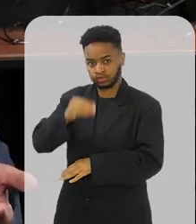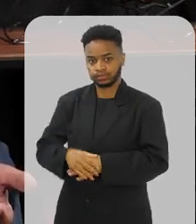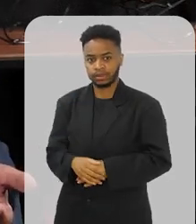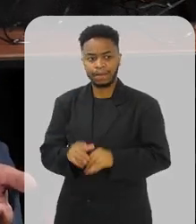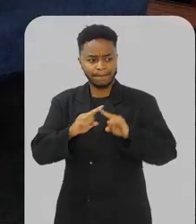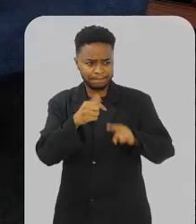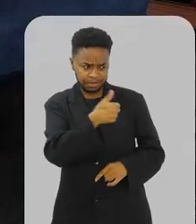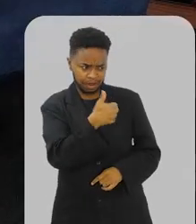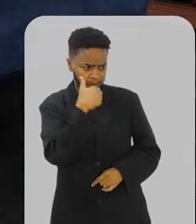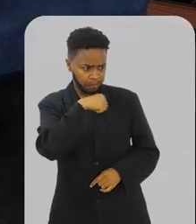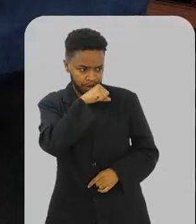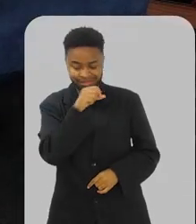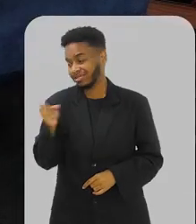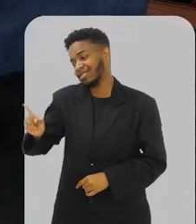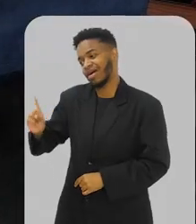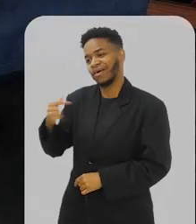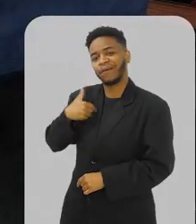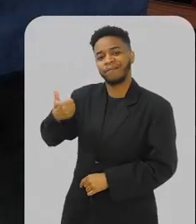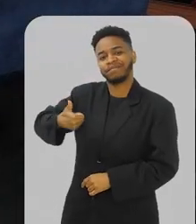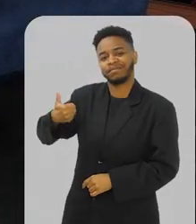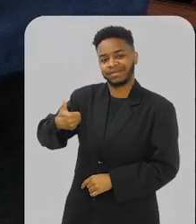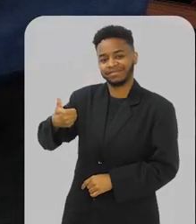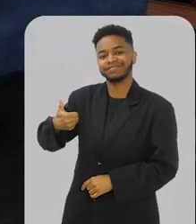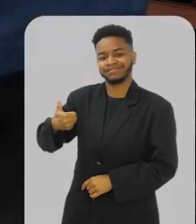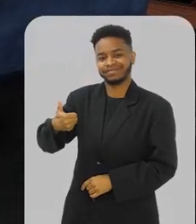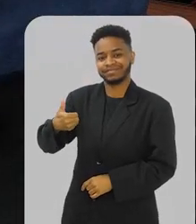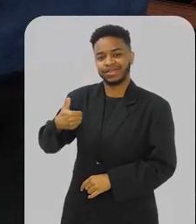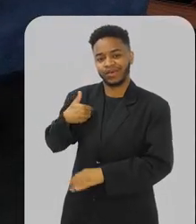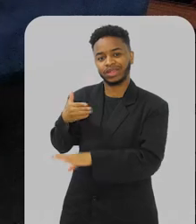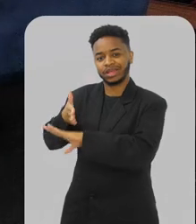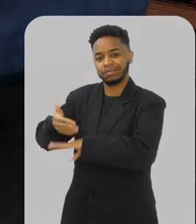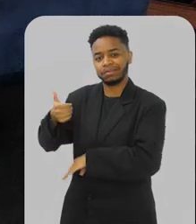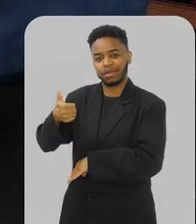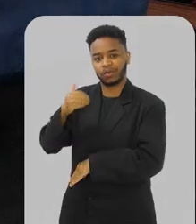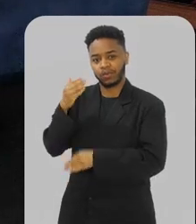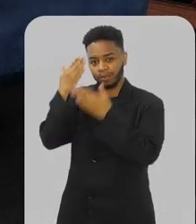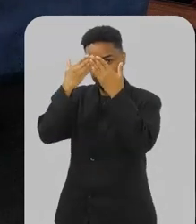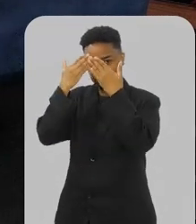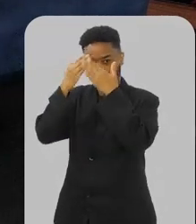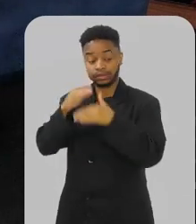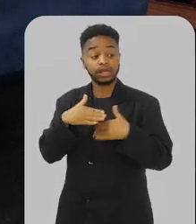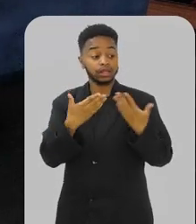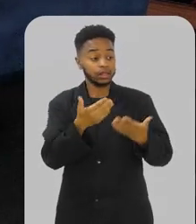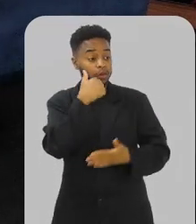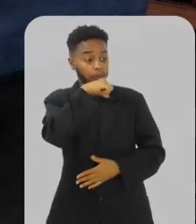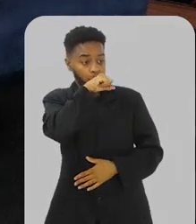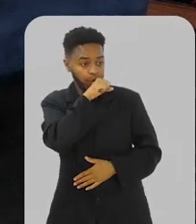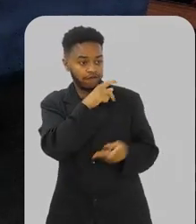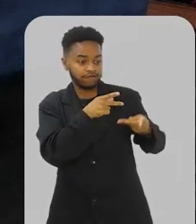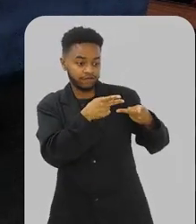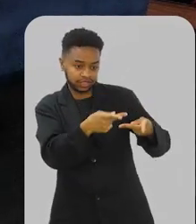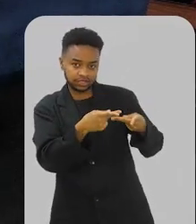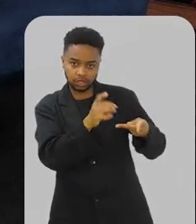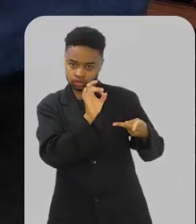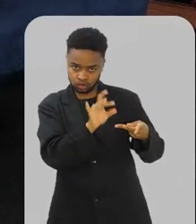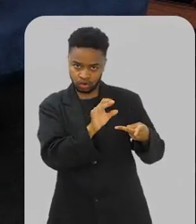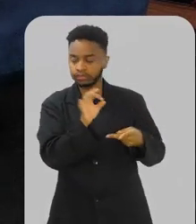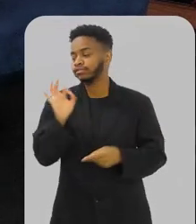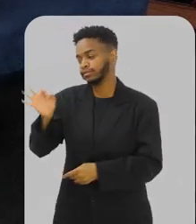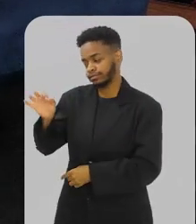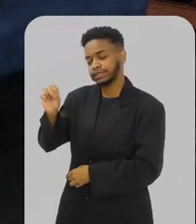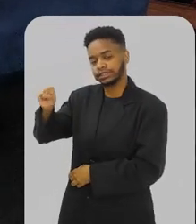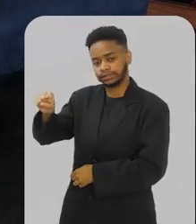primeiro. Não, quem entrou primeiro para Umbanda fui eu. Então ela frequentava como Como assistência.